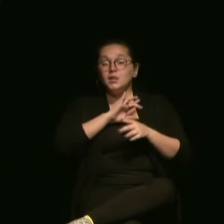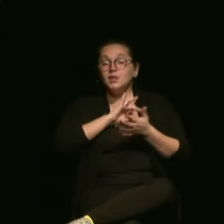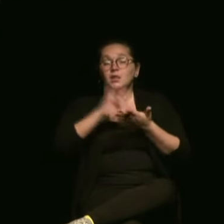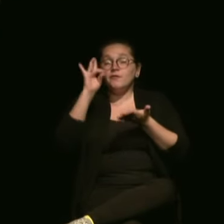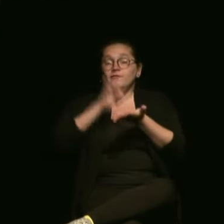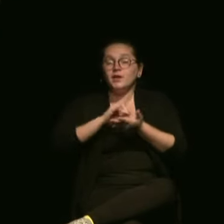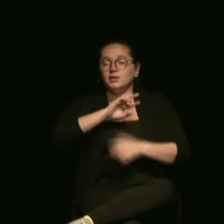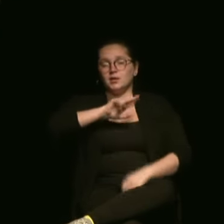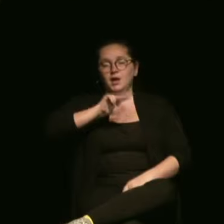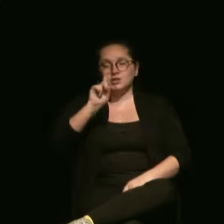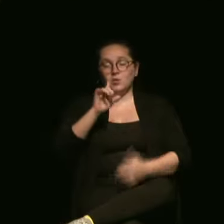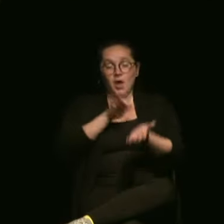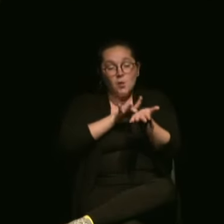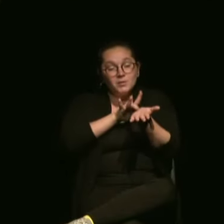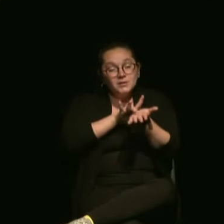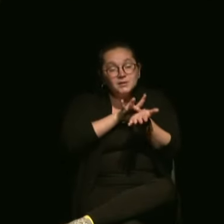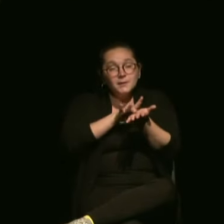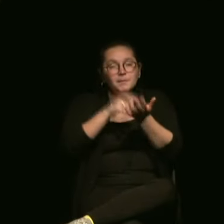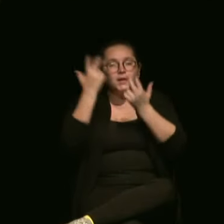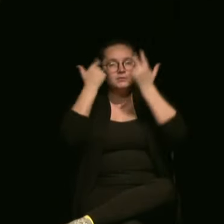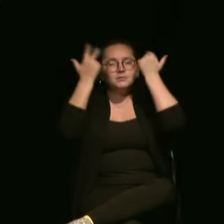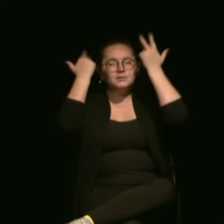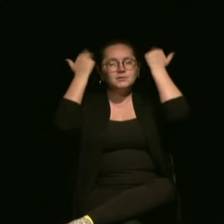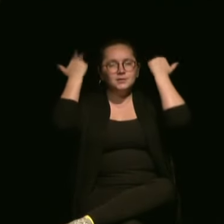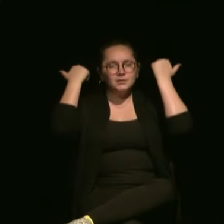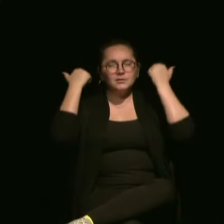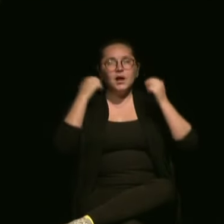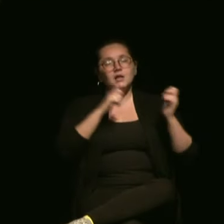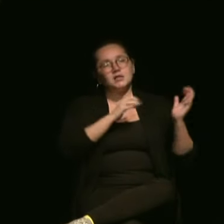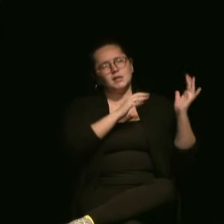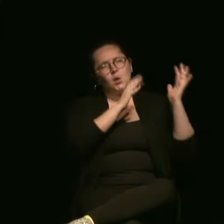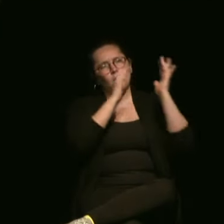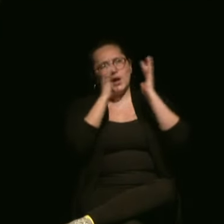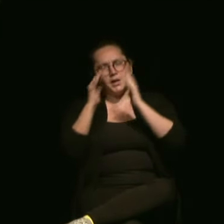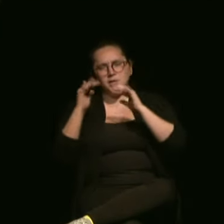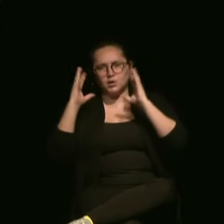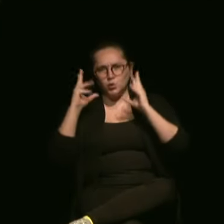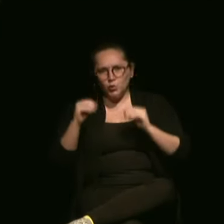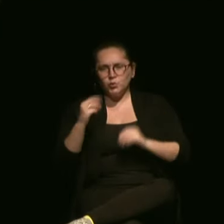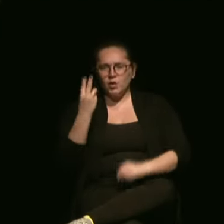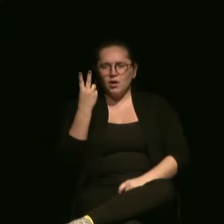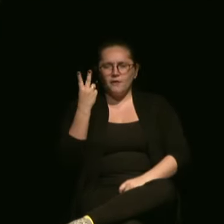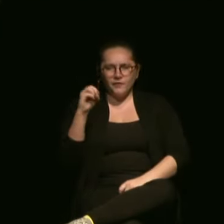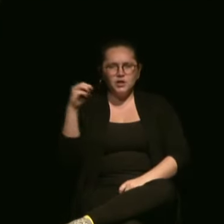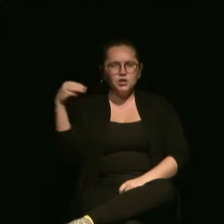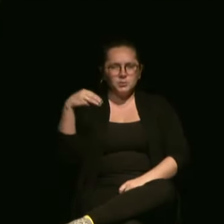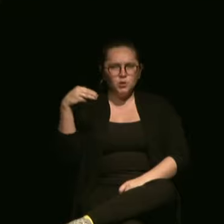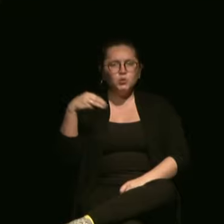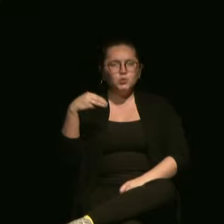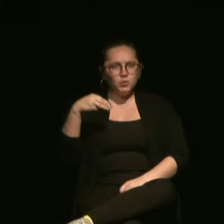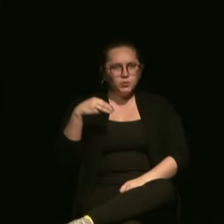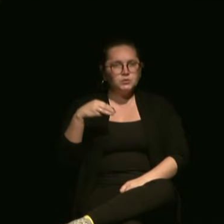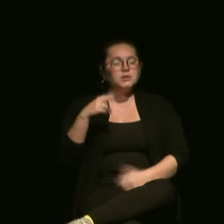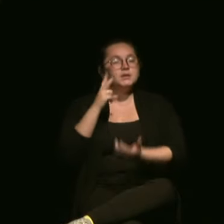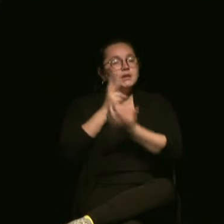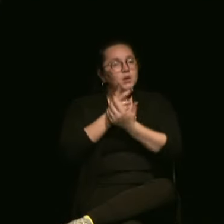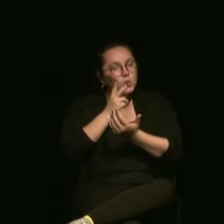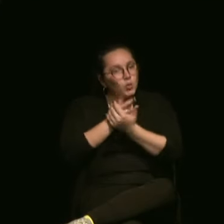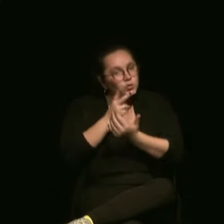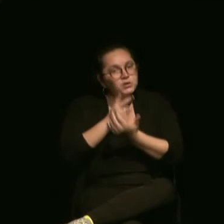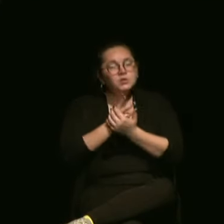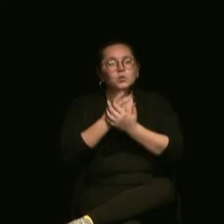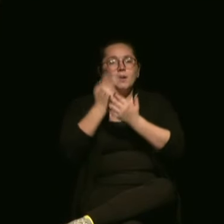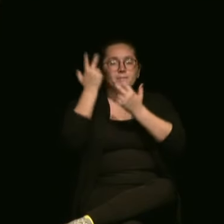cabelo, mas ele não está. A sequência inteira dura uns 20 minutos e ele continua a cortar o mesmo cabelo